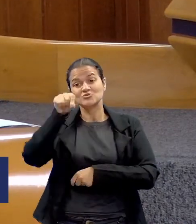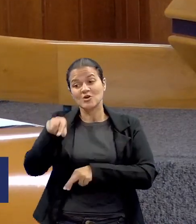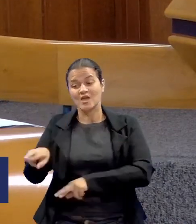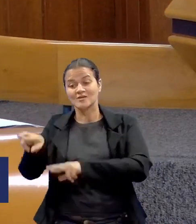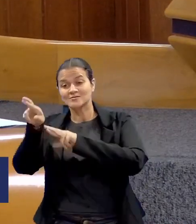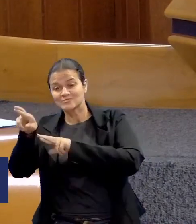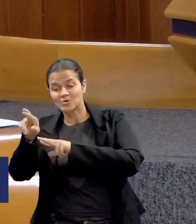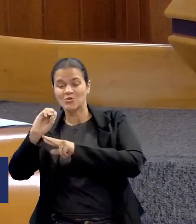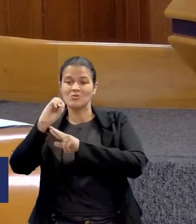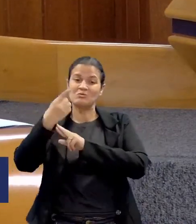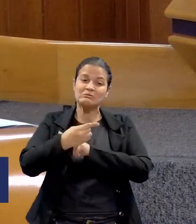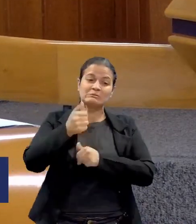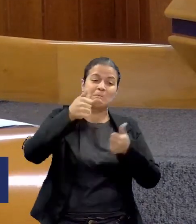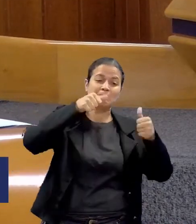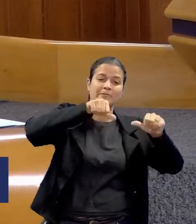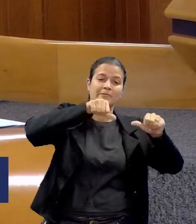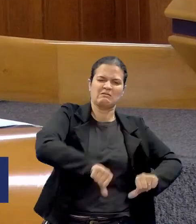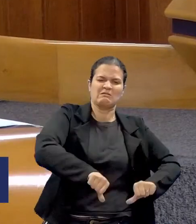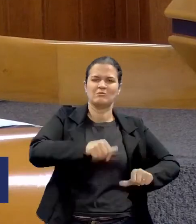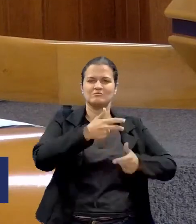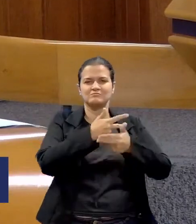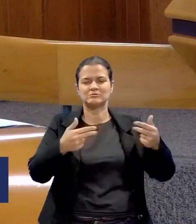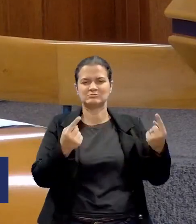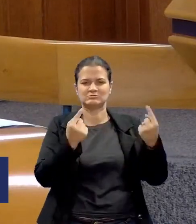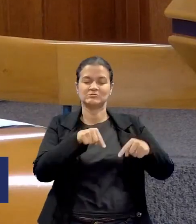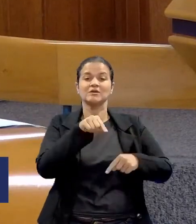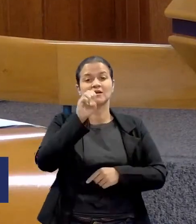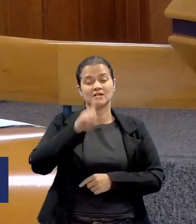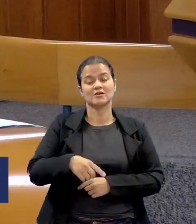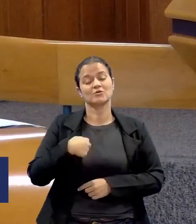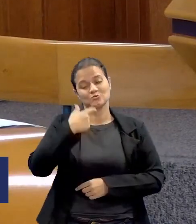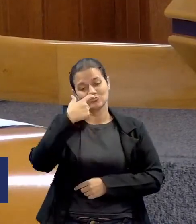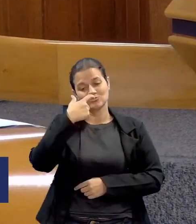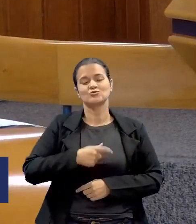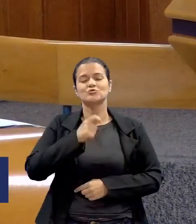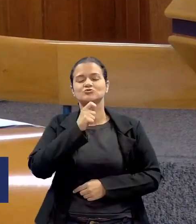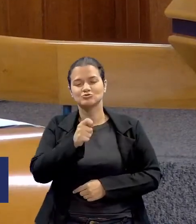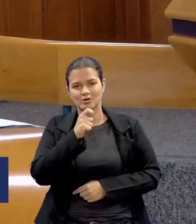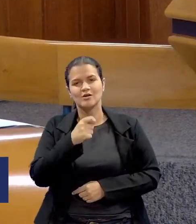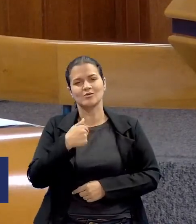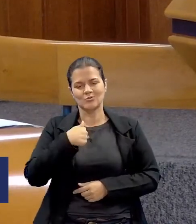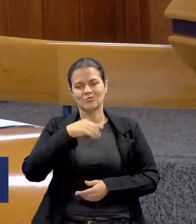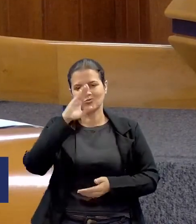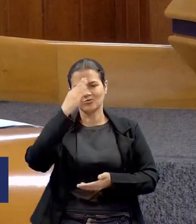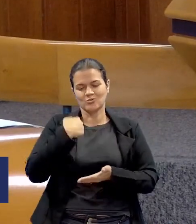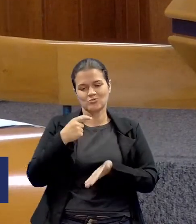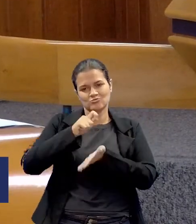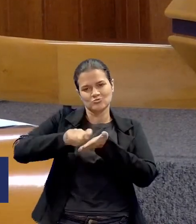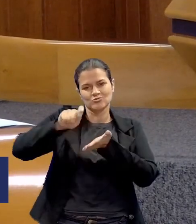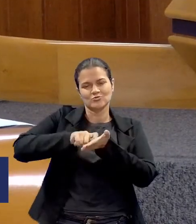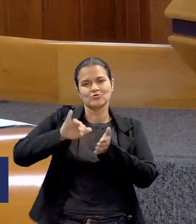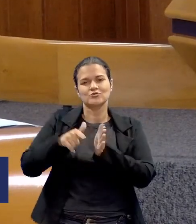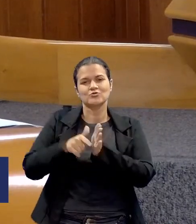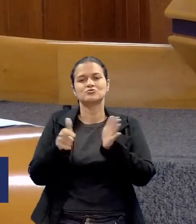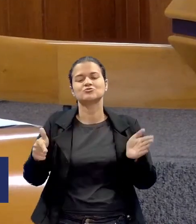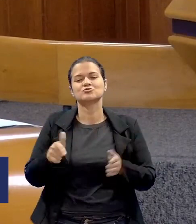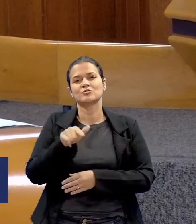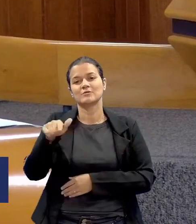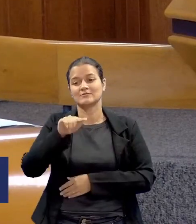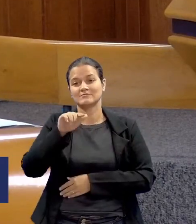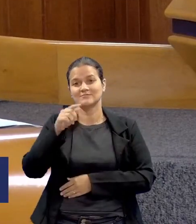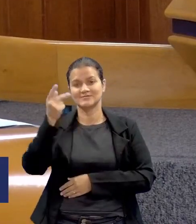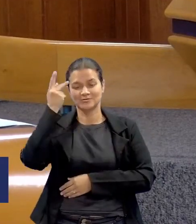o agravamento da barbárie. Isso é um jornalista recupero na Folha de São Paulo, bizava. Aos